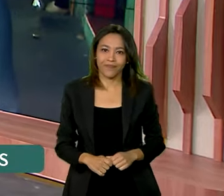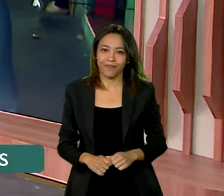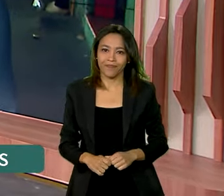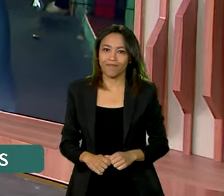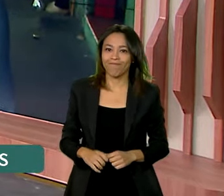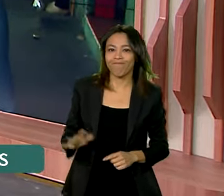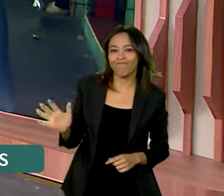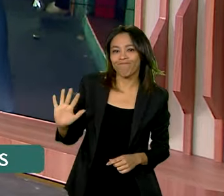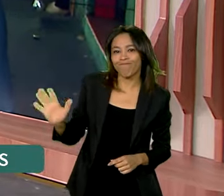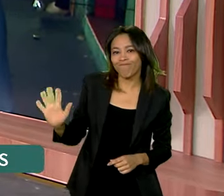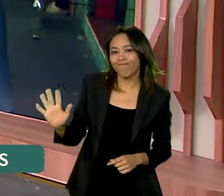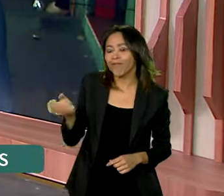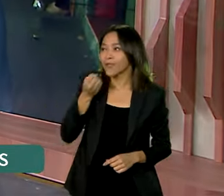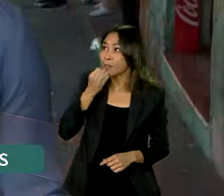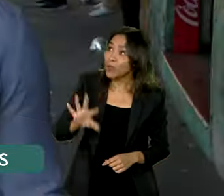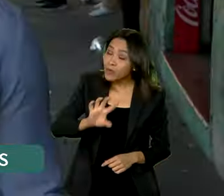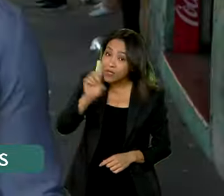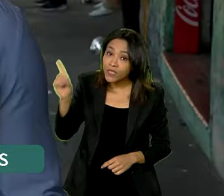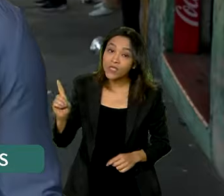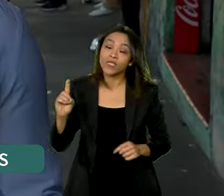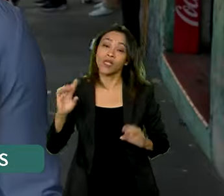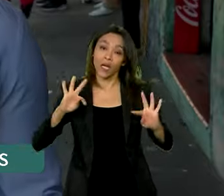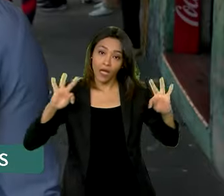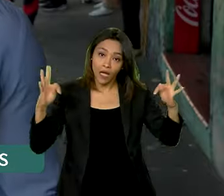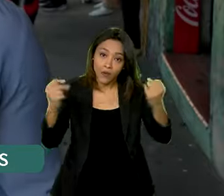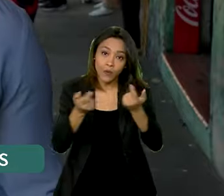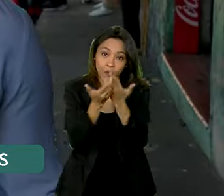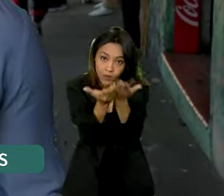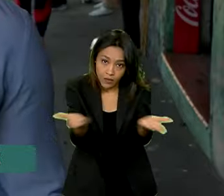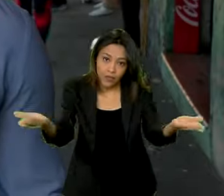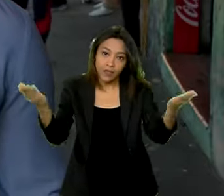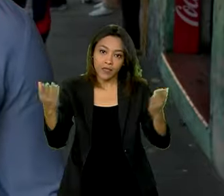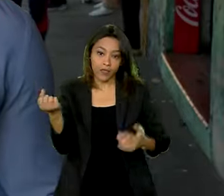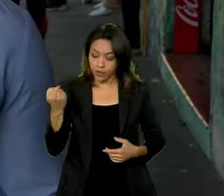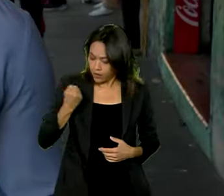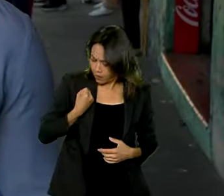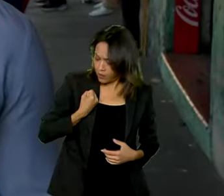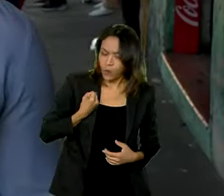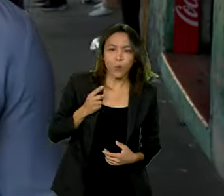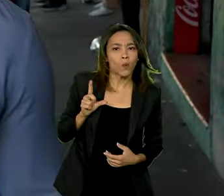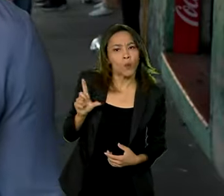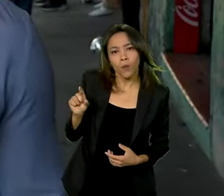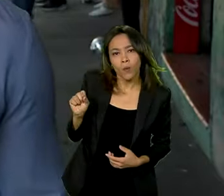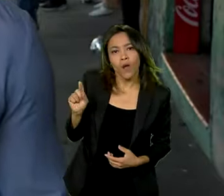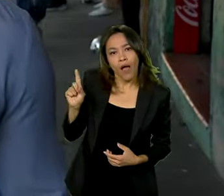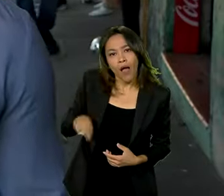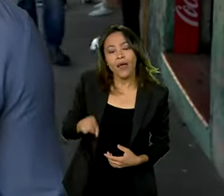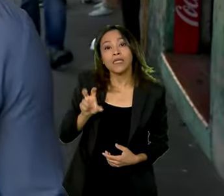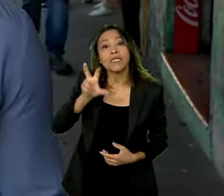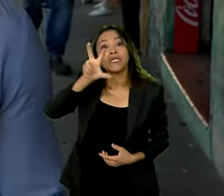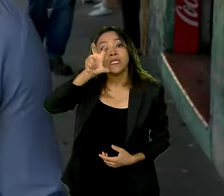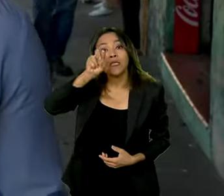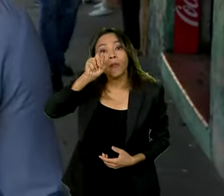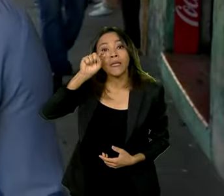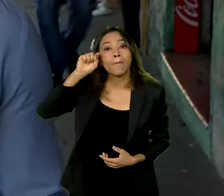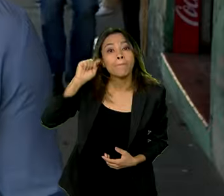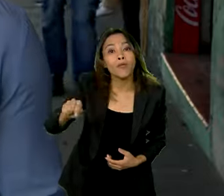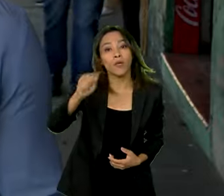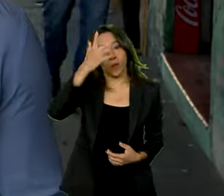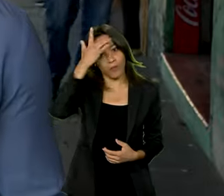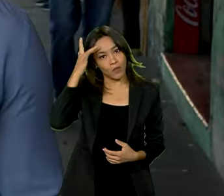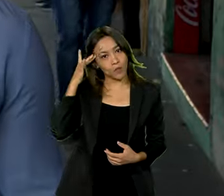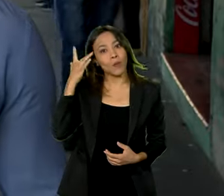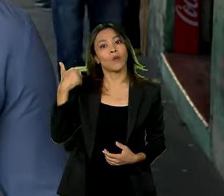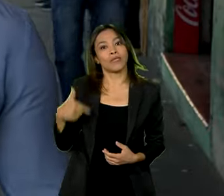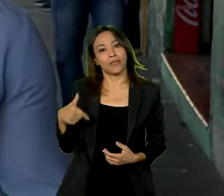Oi, Vanessa, bom dia a você, bom dia a todos. Olha, esse número, então, significa que 50 mil pessoas que ficaram sem